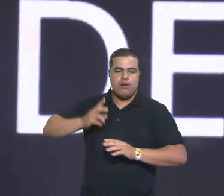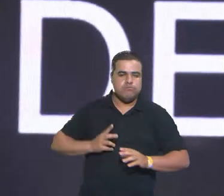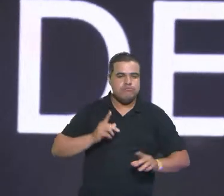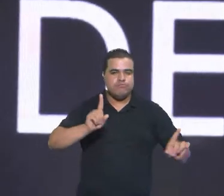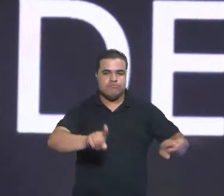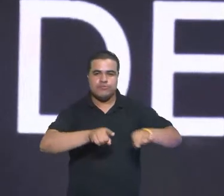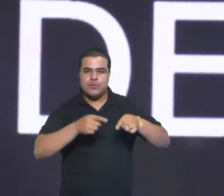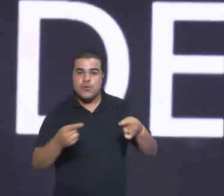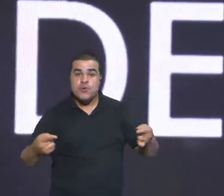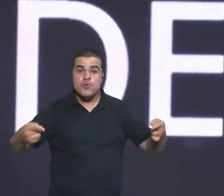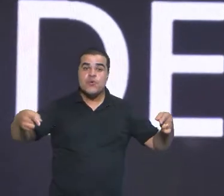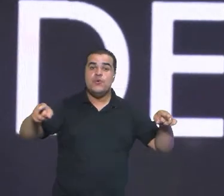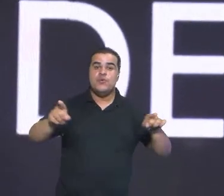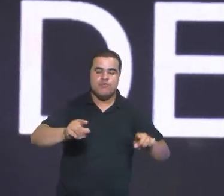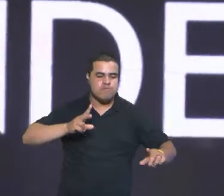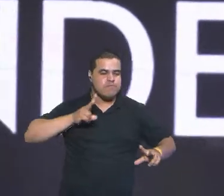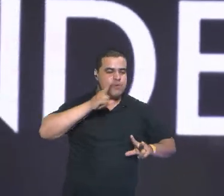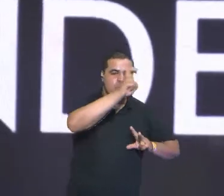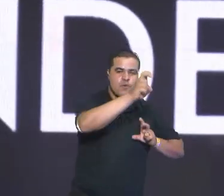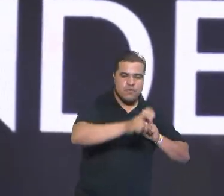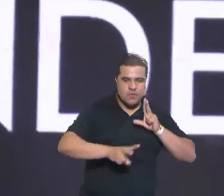da vitória será